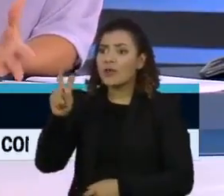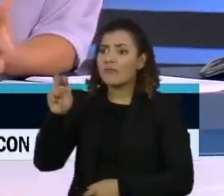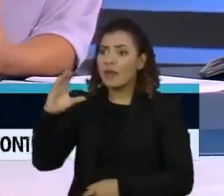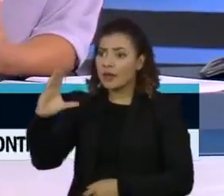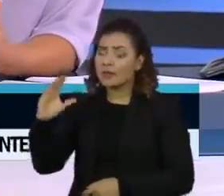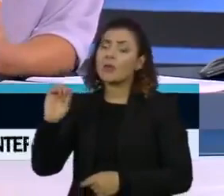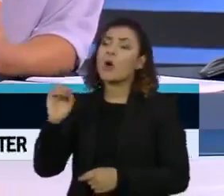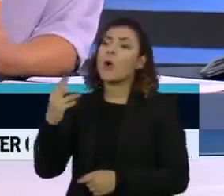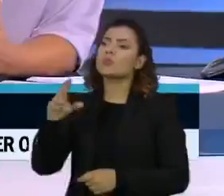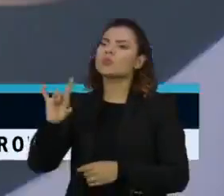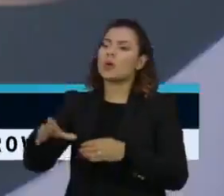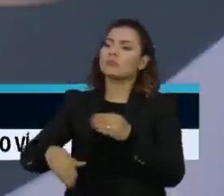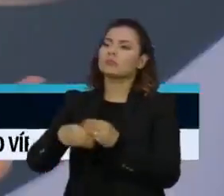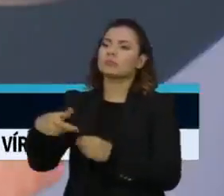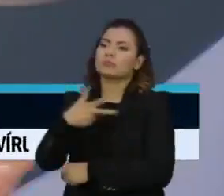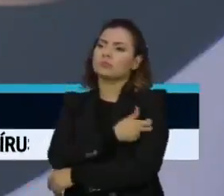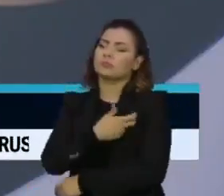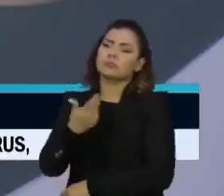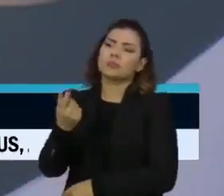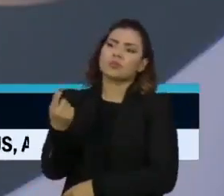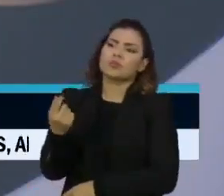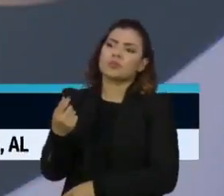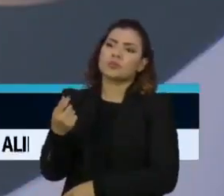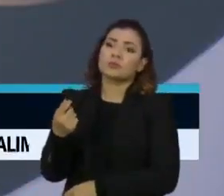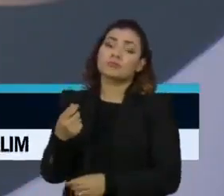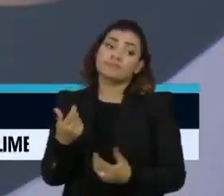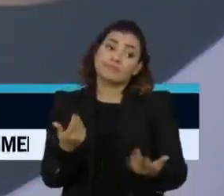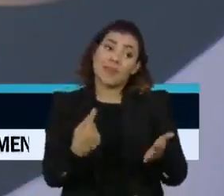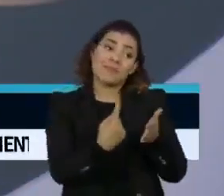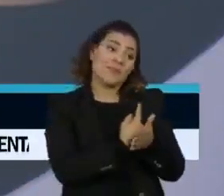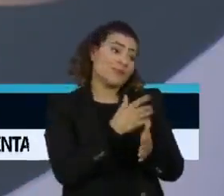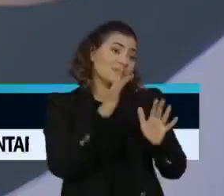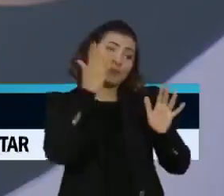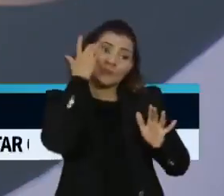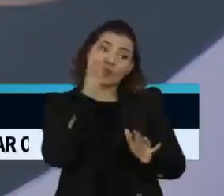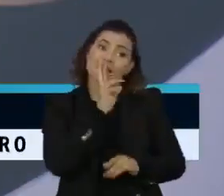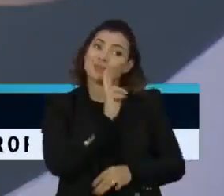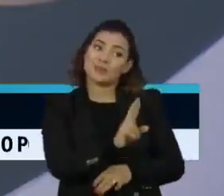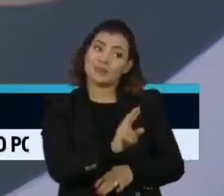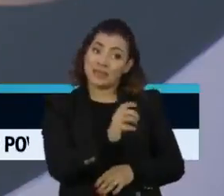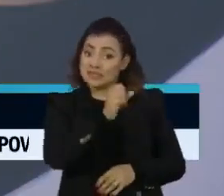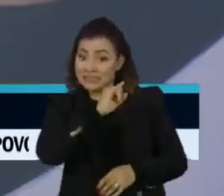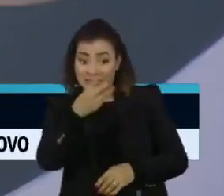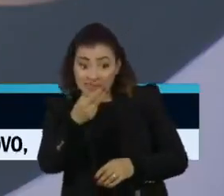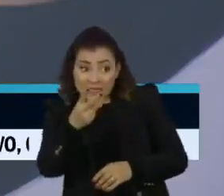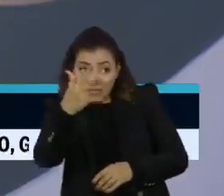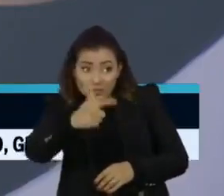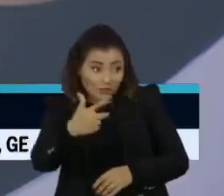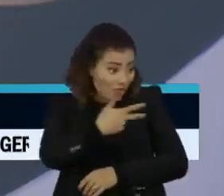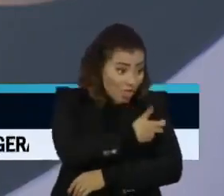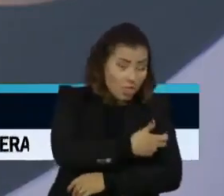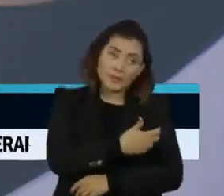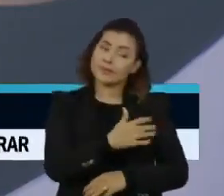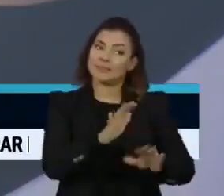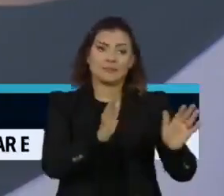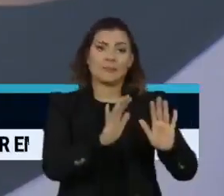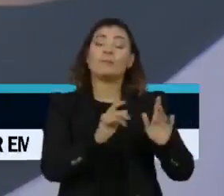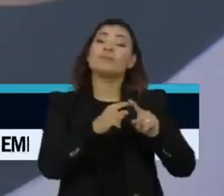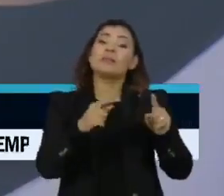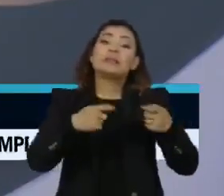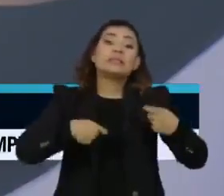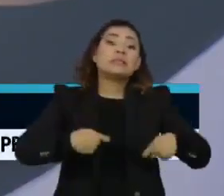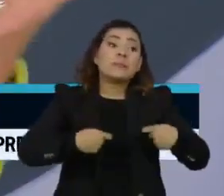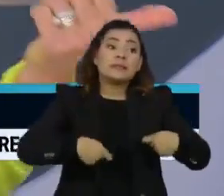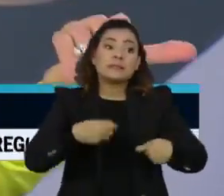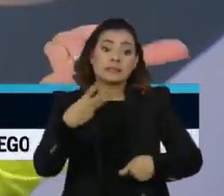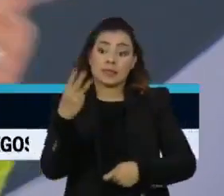anual de reforço perguntas sem resposta por enquanto né até assim comentou a ao fato de a